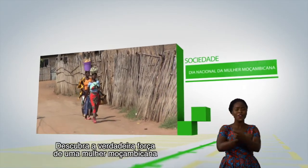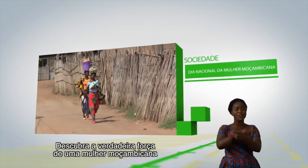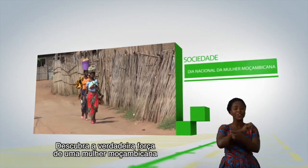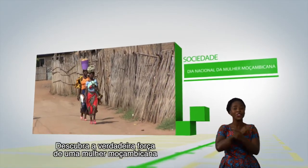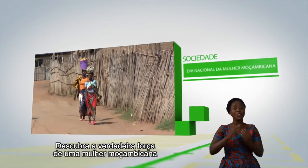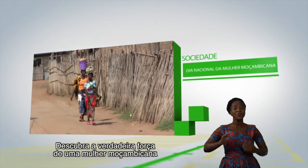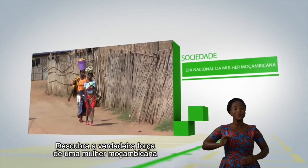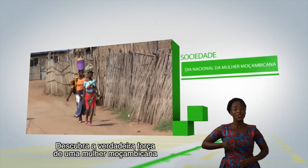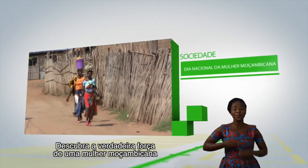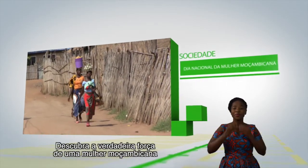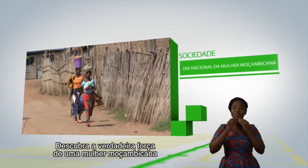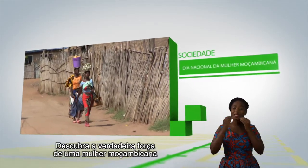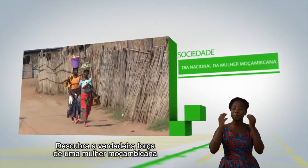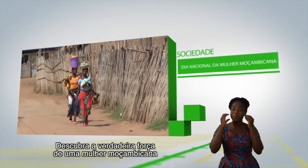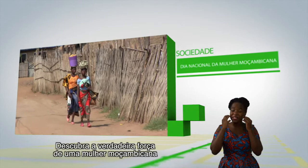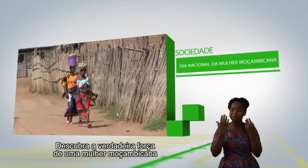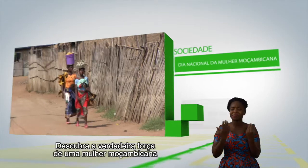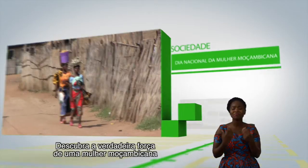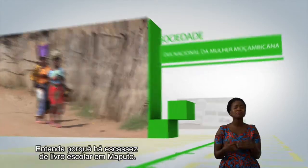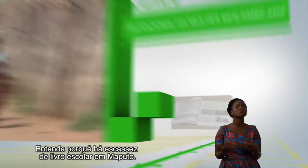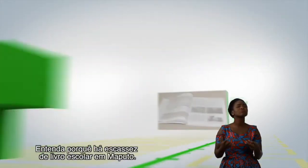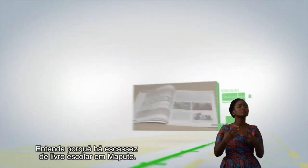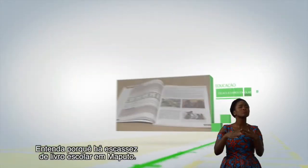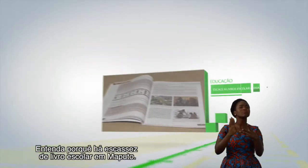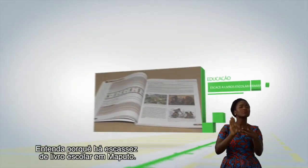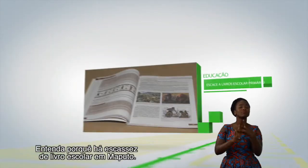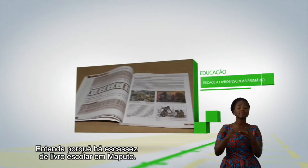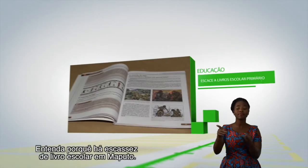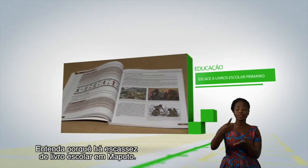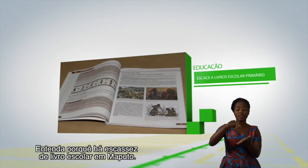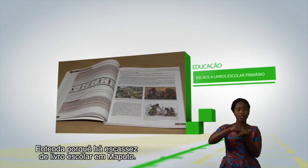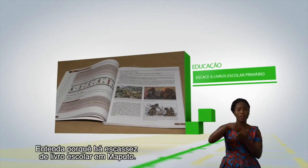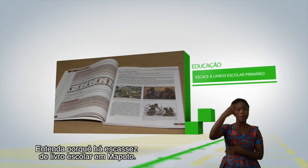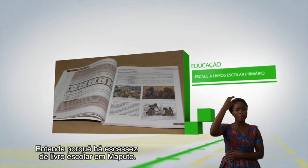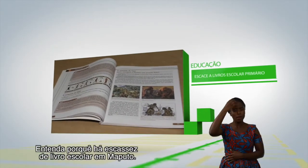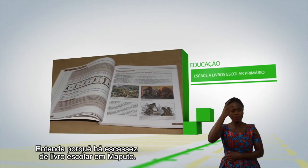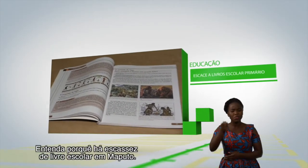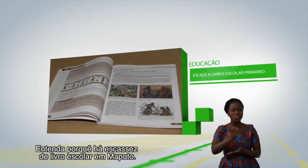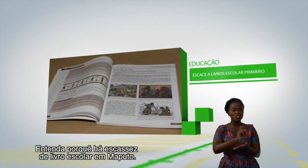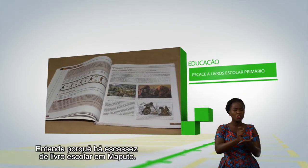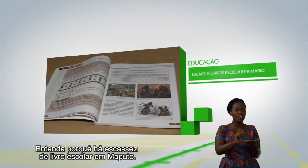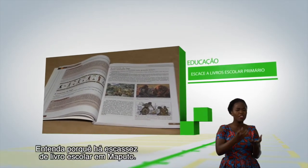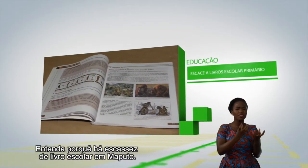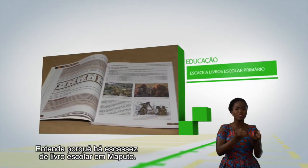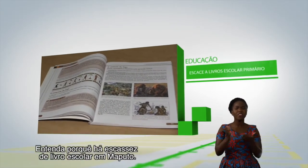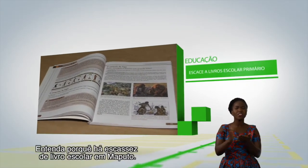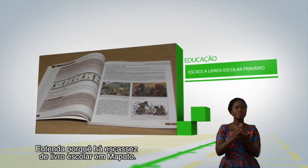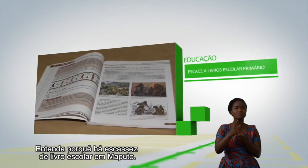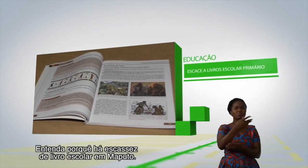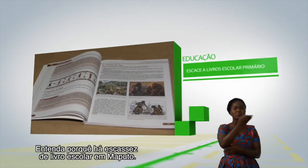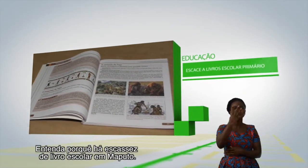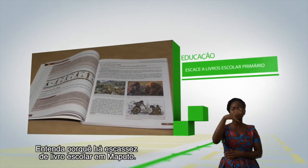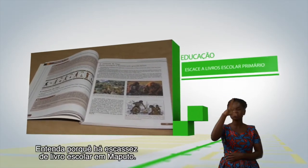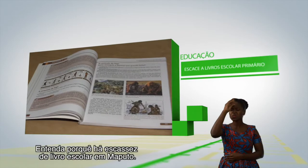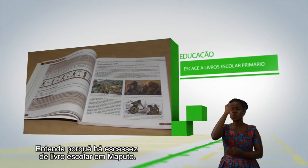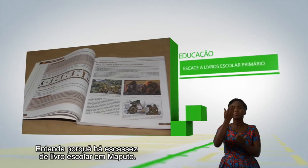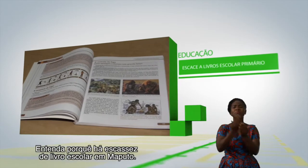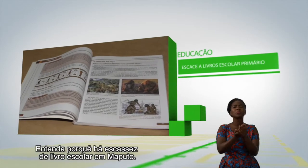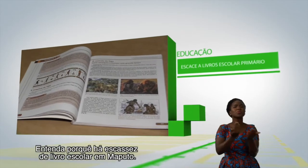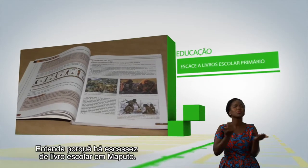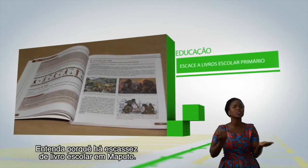força de uma mulher moçambicana. Entenda por que a escassez de livro escolar em Maputo.